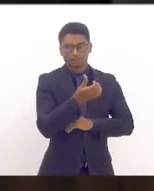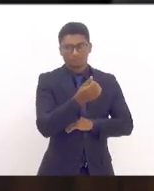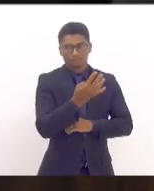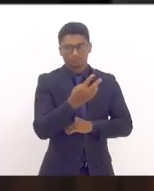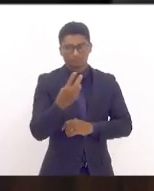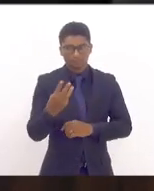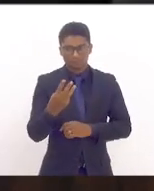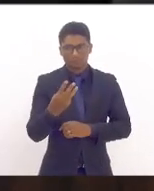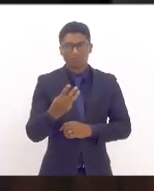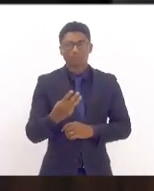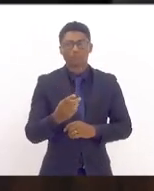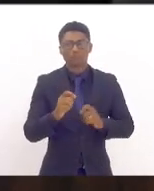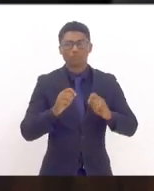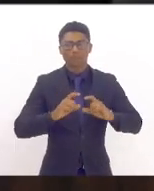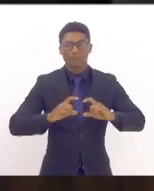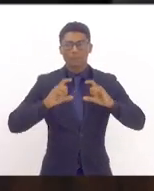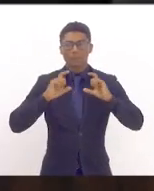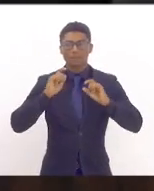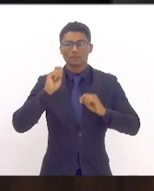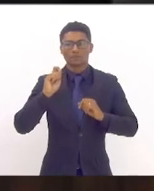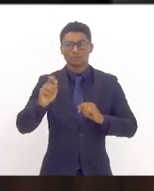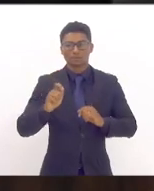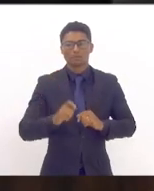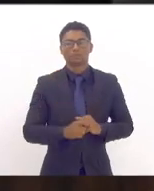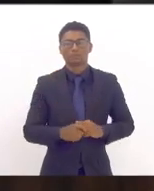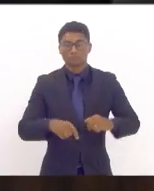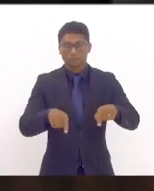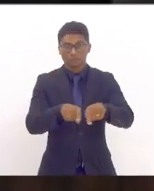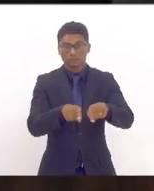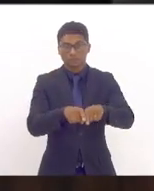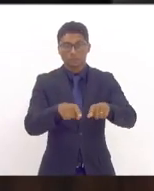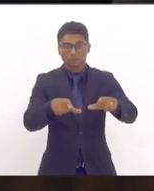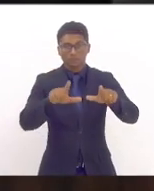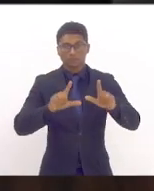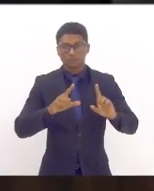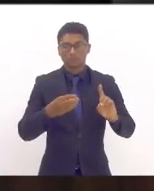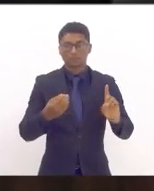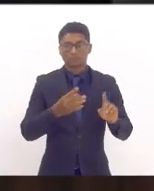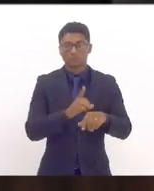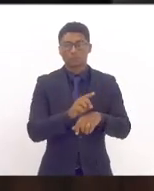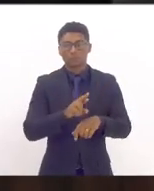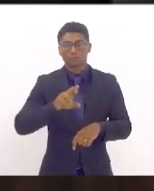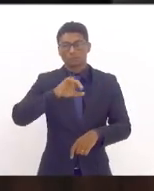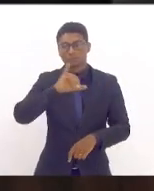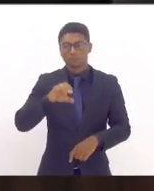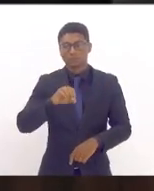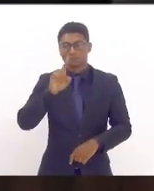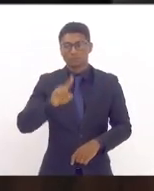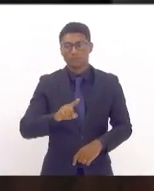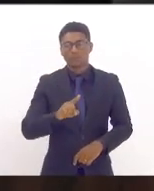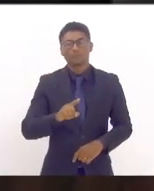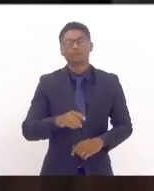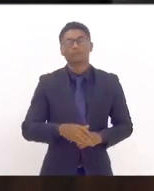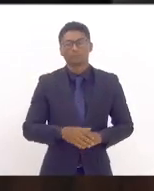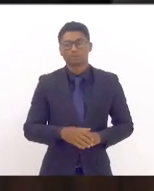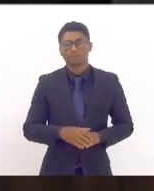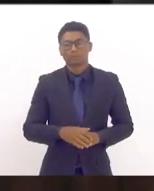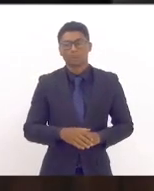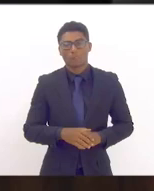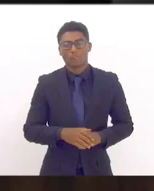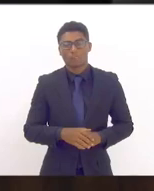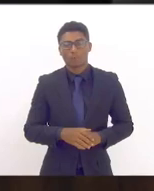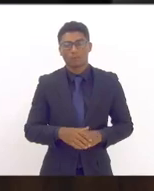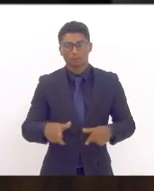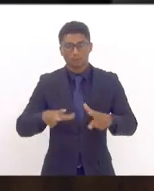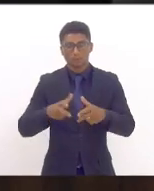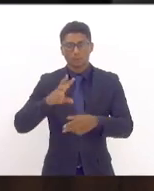Deputado Márcio Roberto E o respectivo diploma o Dr José Augusto Nasser dos Santos parecida comissão de